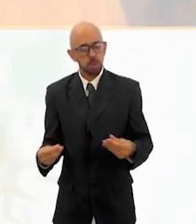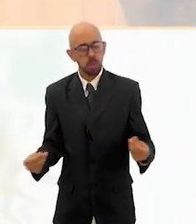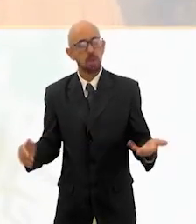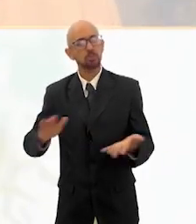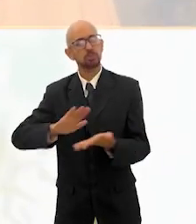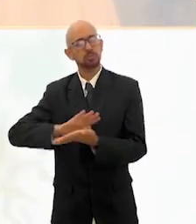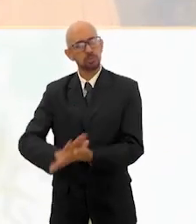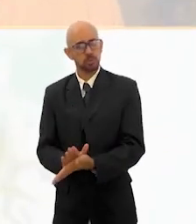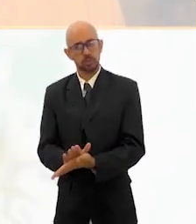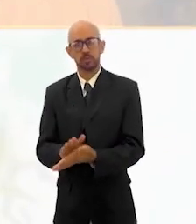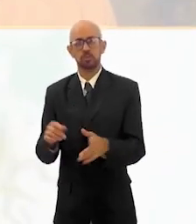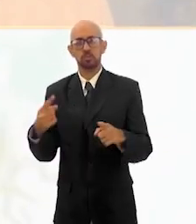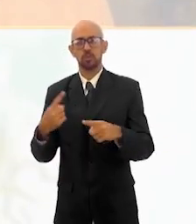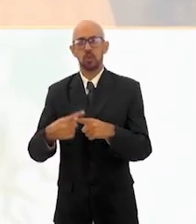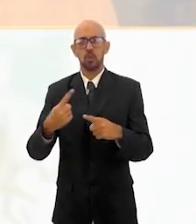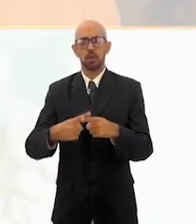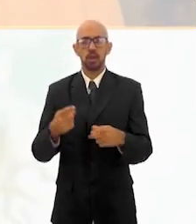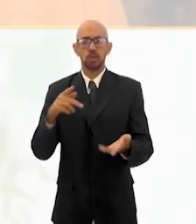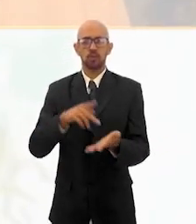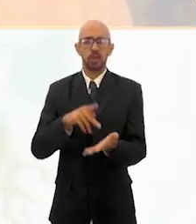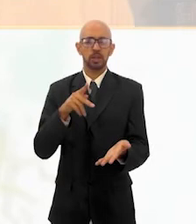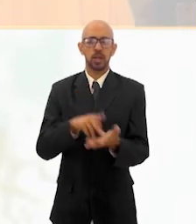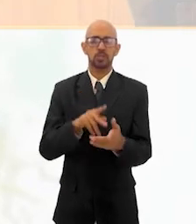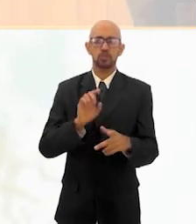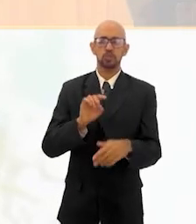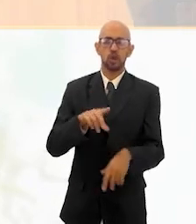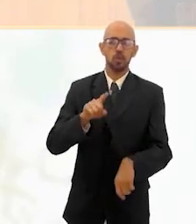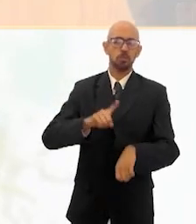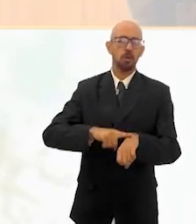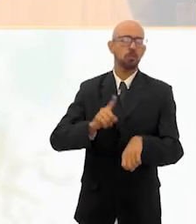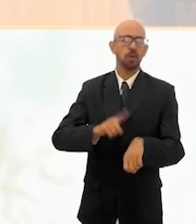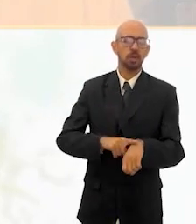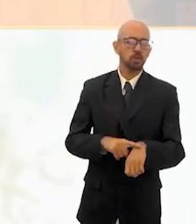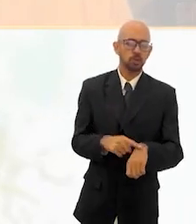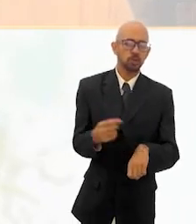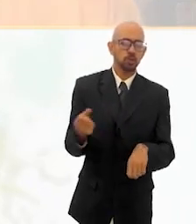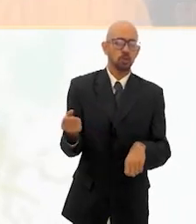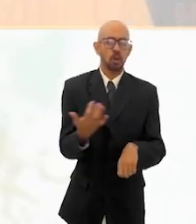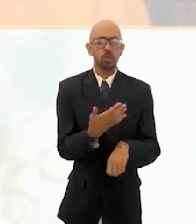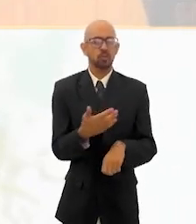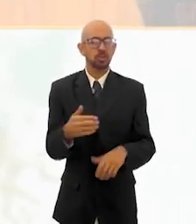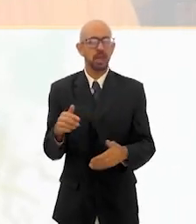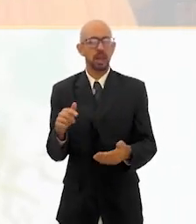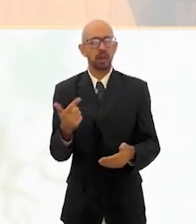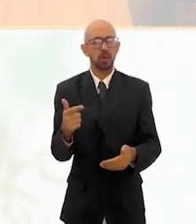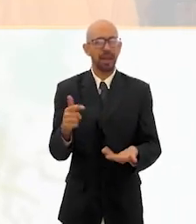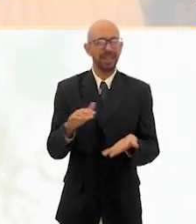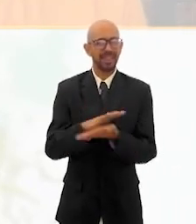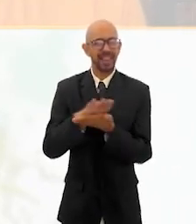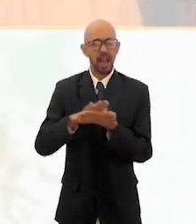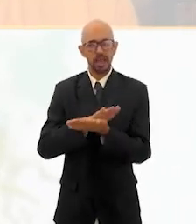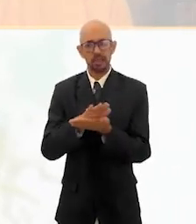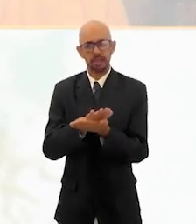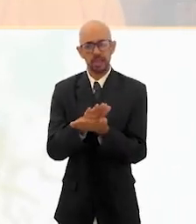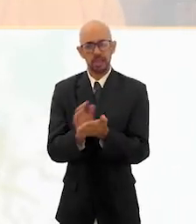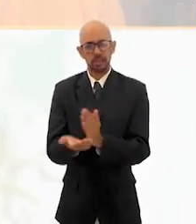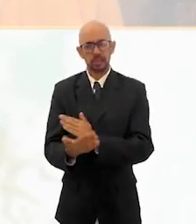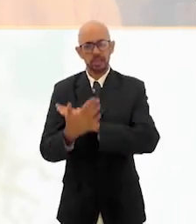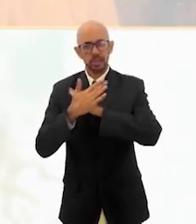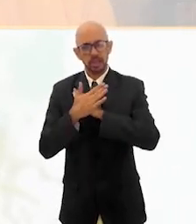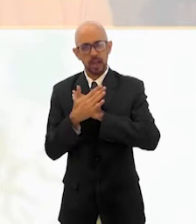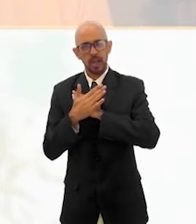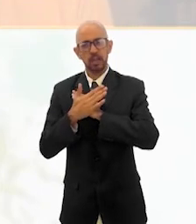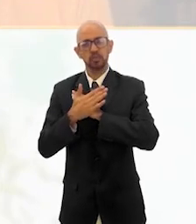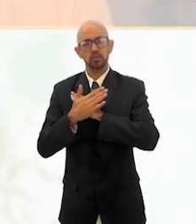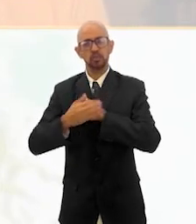alguns preconceitos, porque realmente só o momento de quando você nada tem é o que tem força suficiente